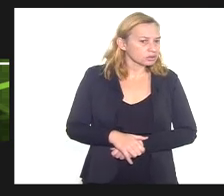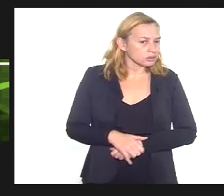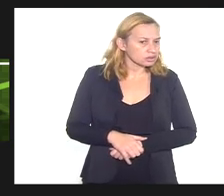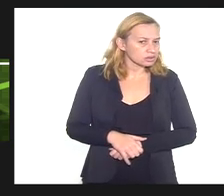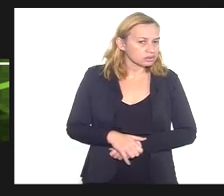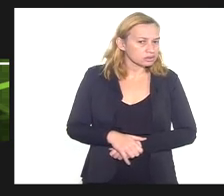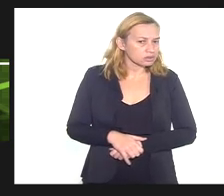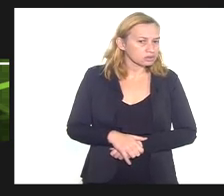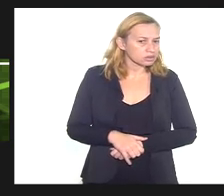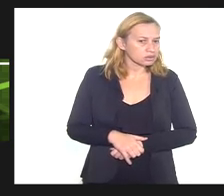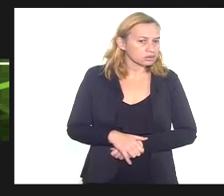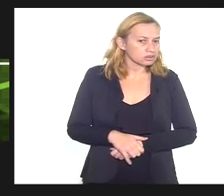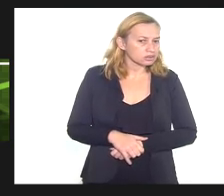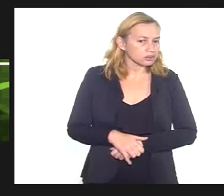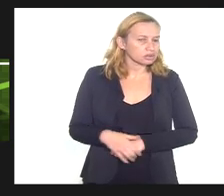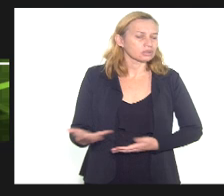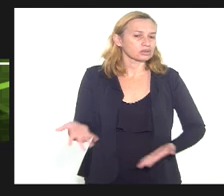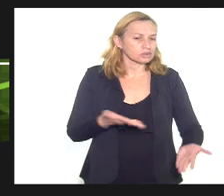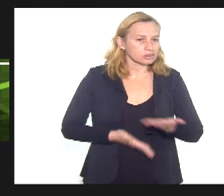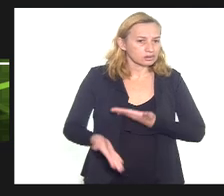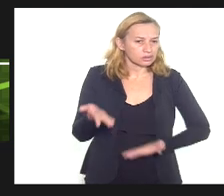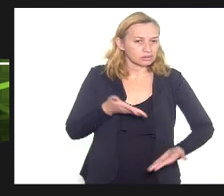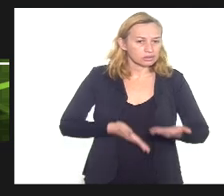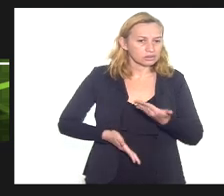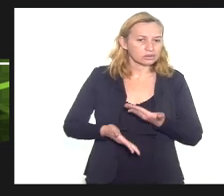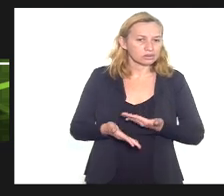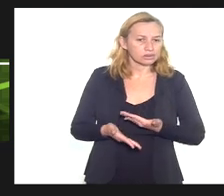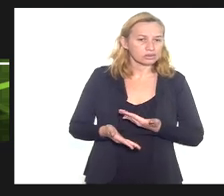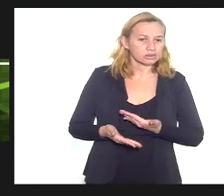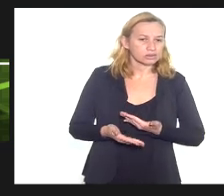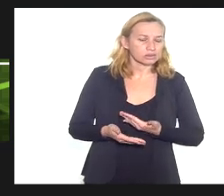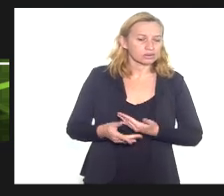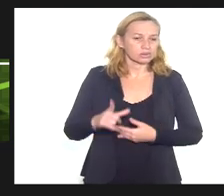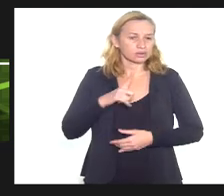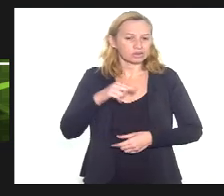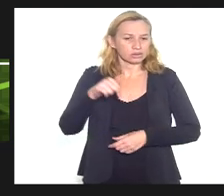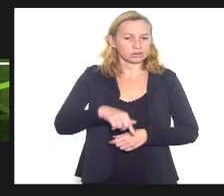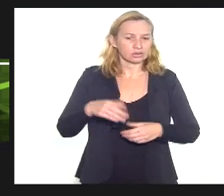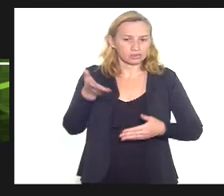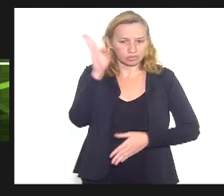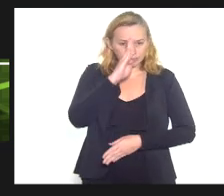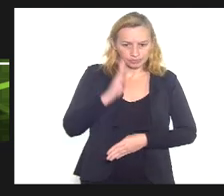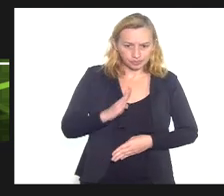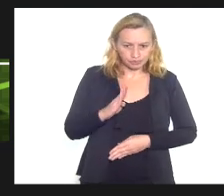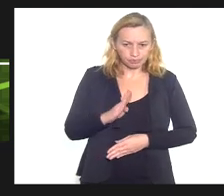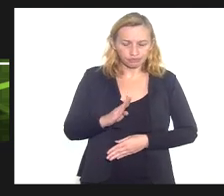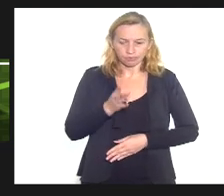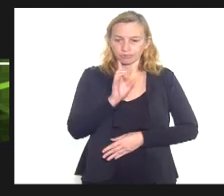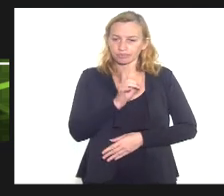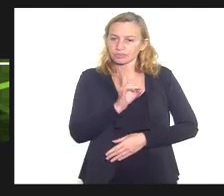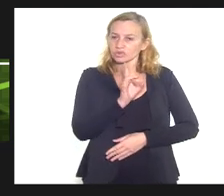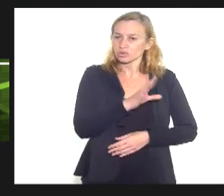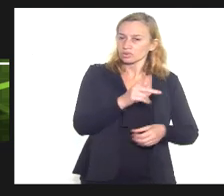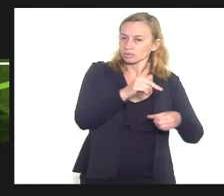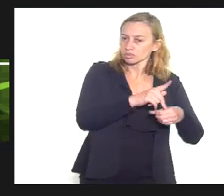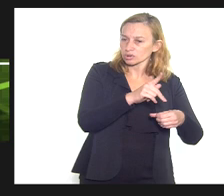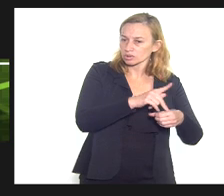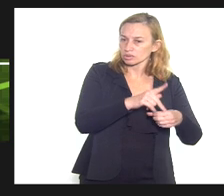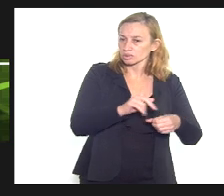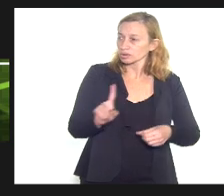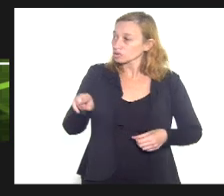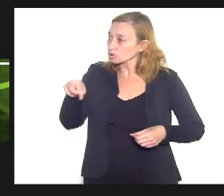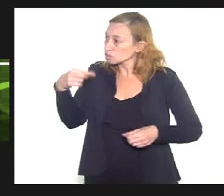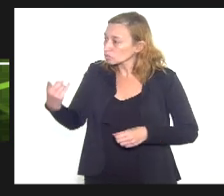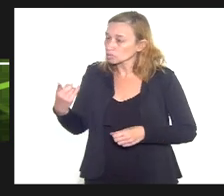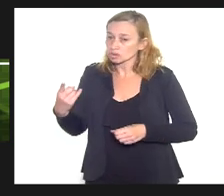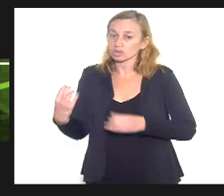Nesta parceria que vocês têm aqui no Brasil, não só com a Petrobras, mas com